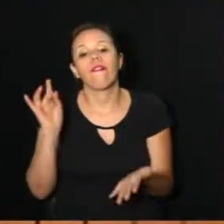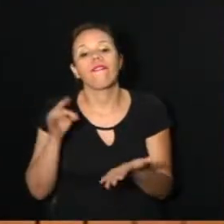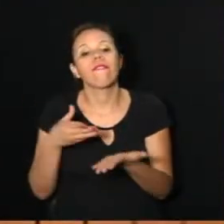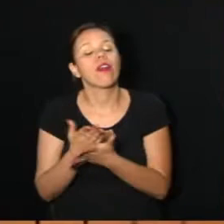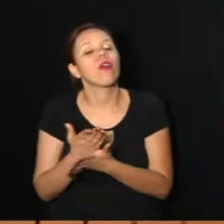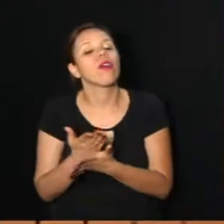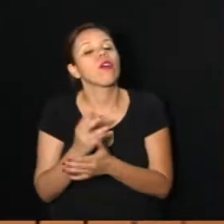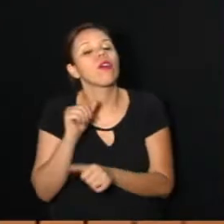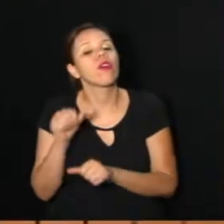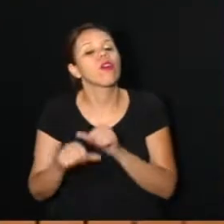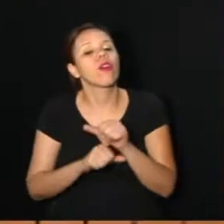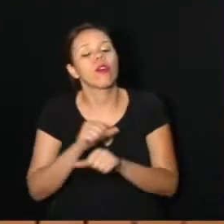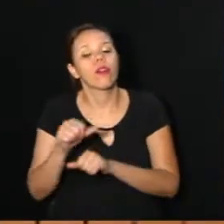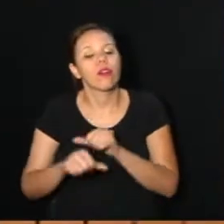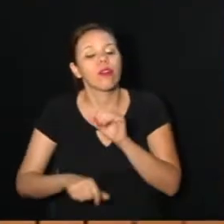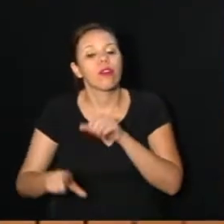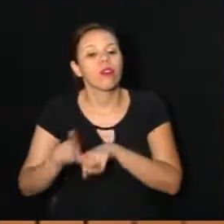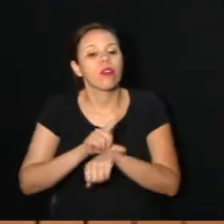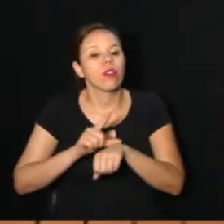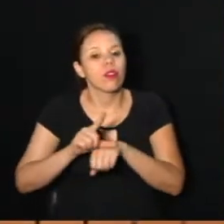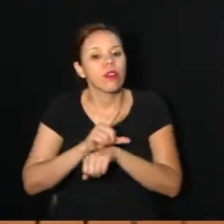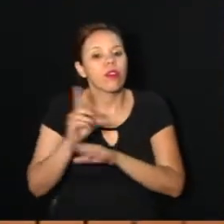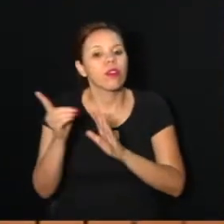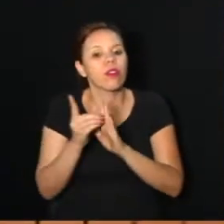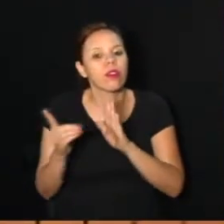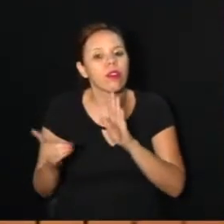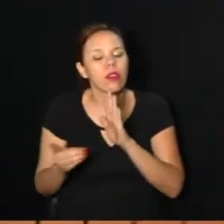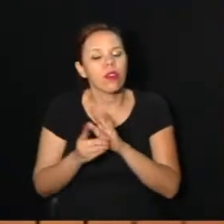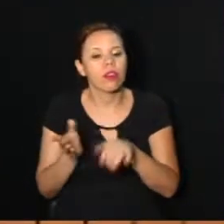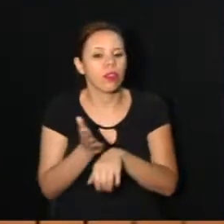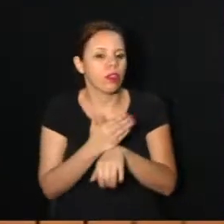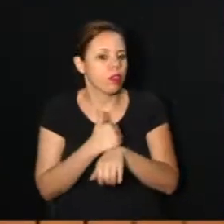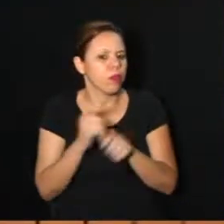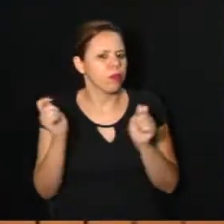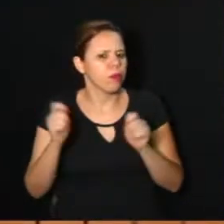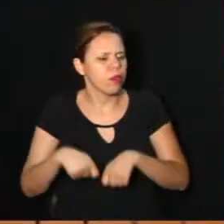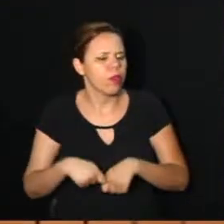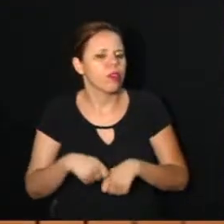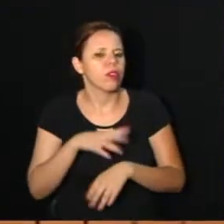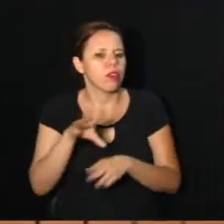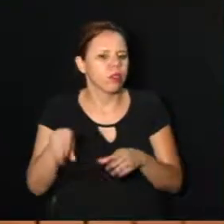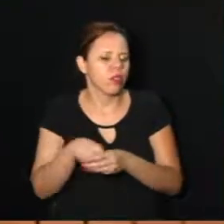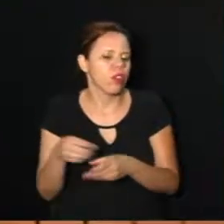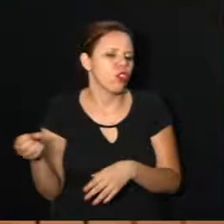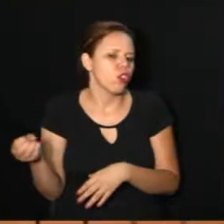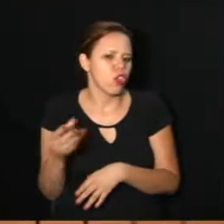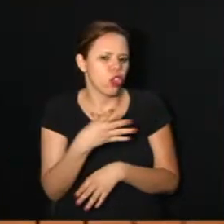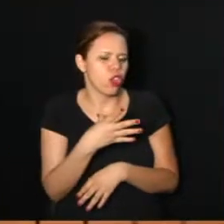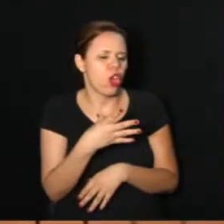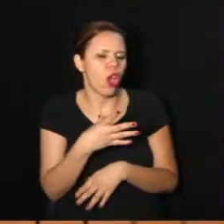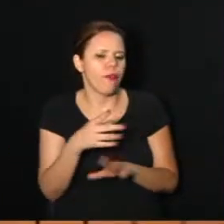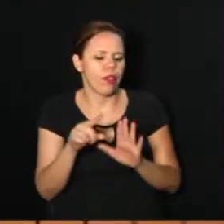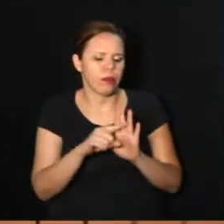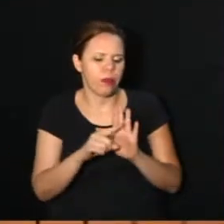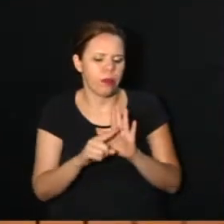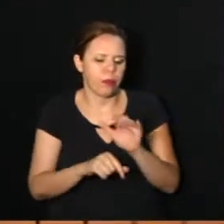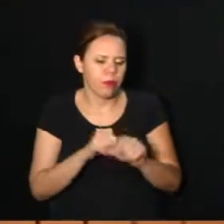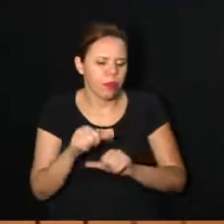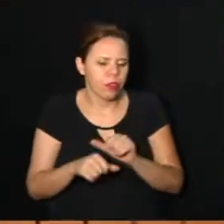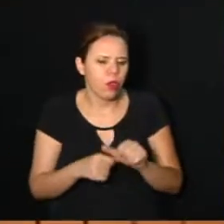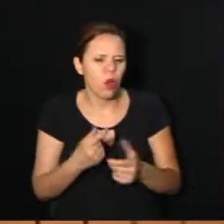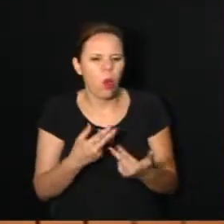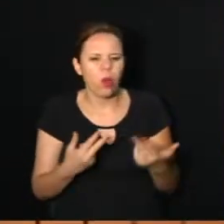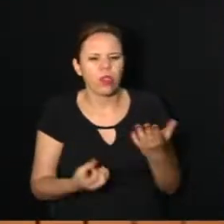que desmontar de legislações e decretos anteriores para poder instituir novos parágrafos? Coisa de